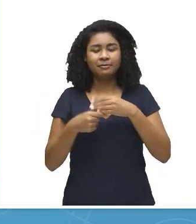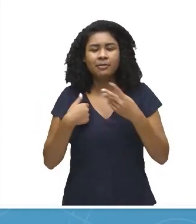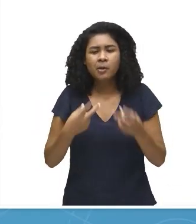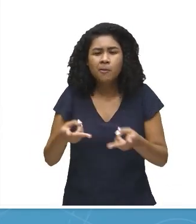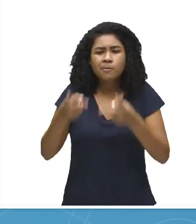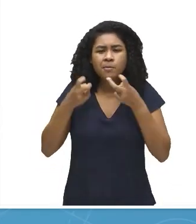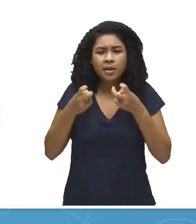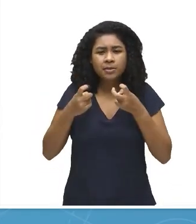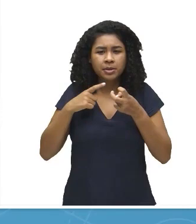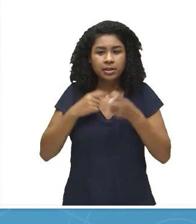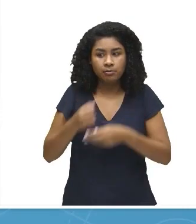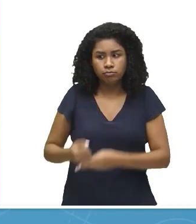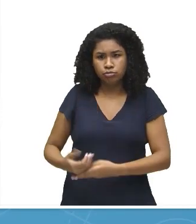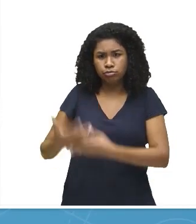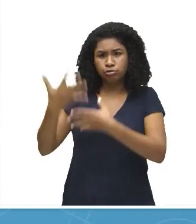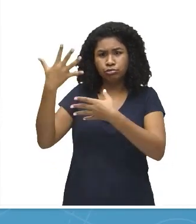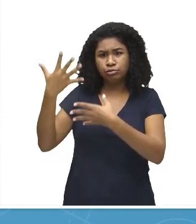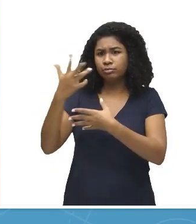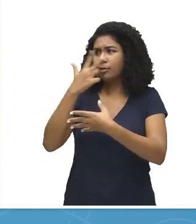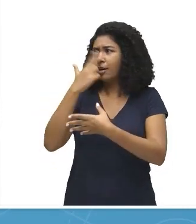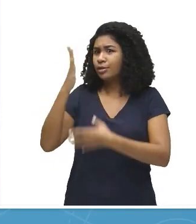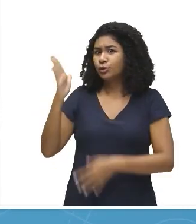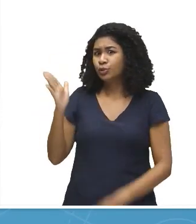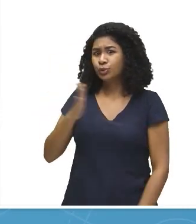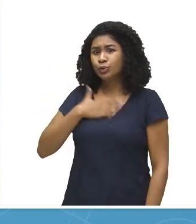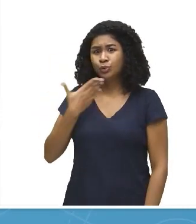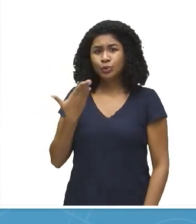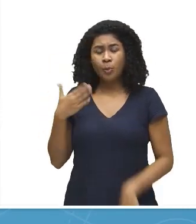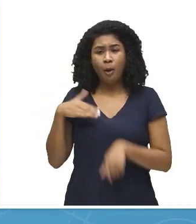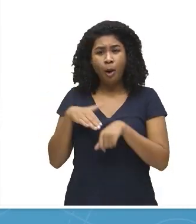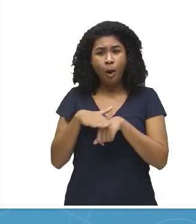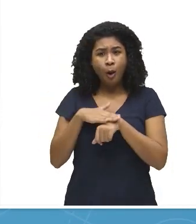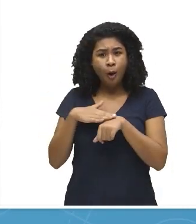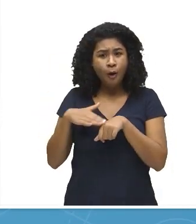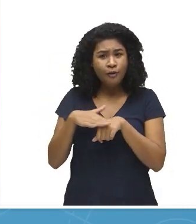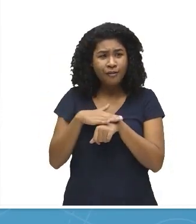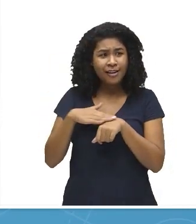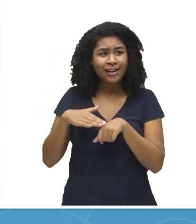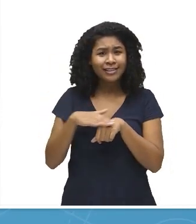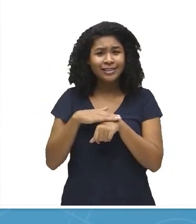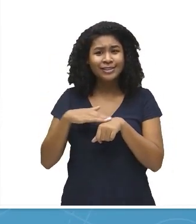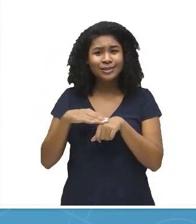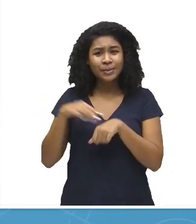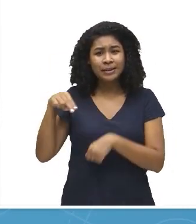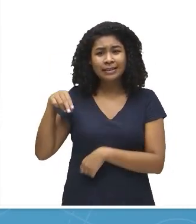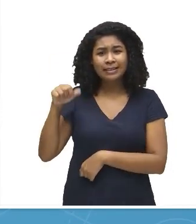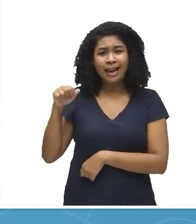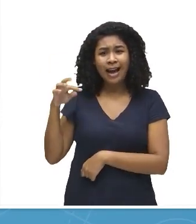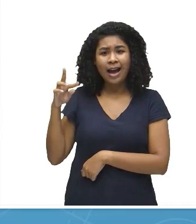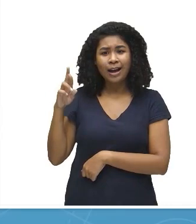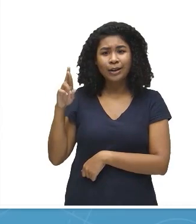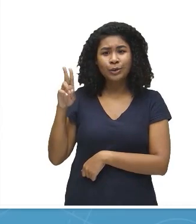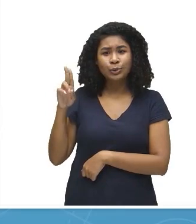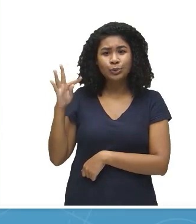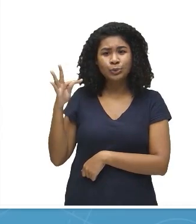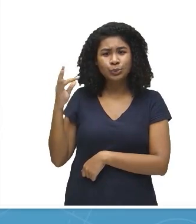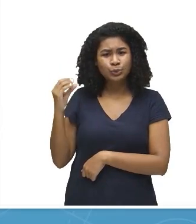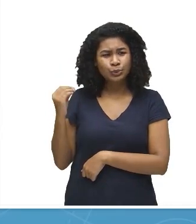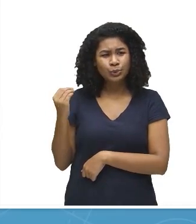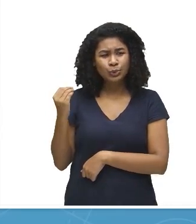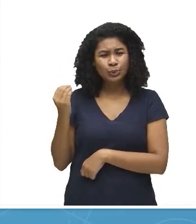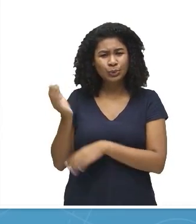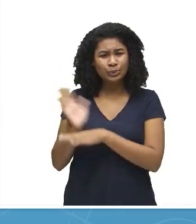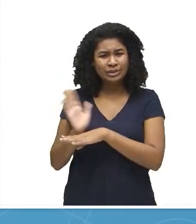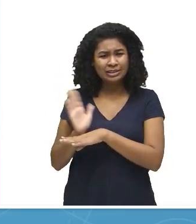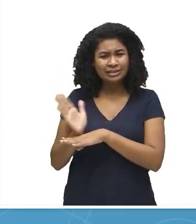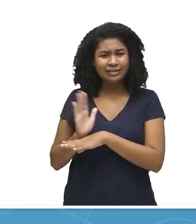no chat que do nada surgiu aí uma conversa de Naruto, né? O pessoal começou a falar aí de desenho, de anime.